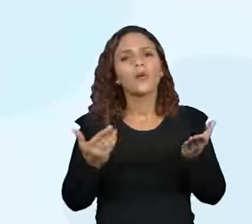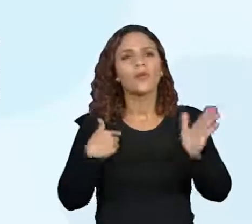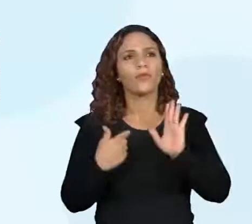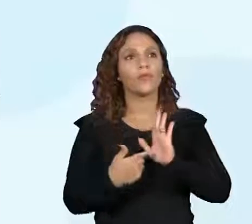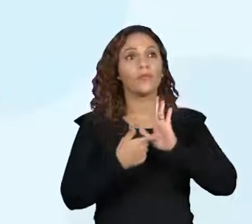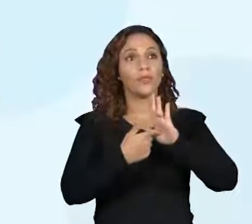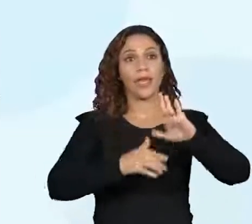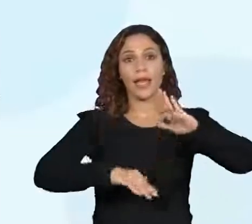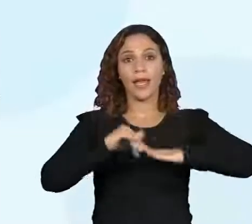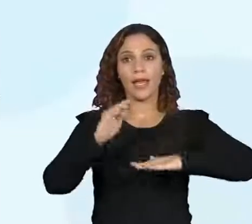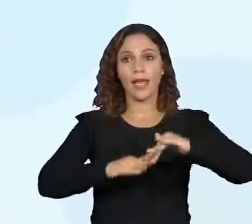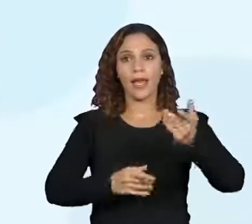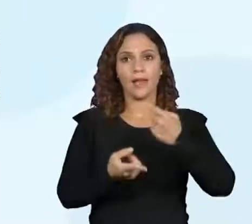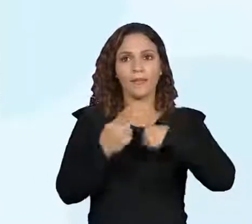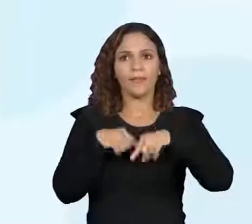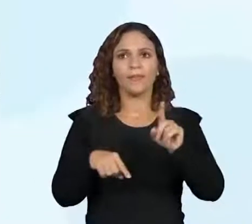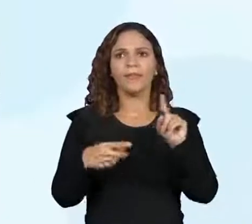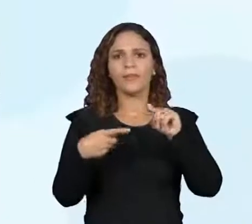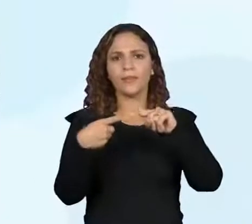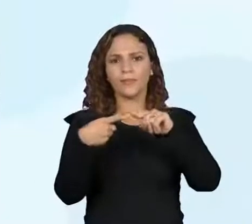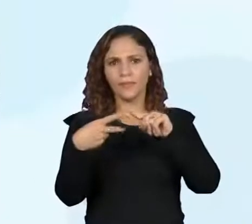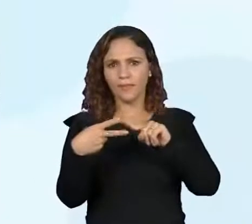com as habilidades